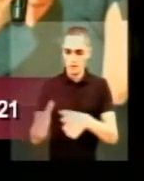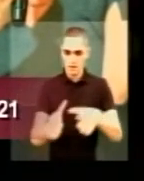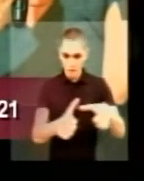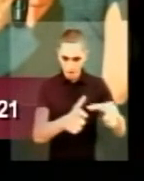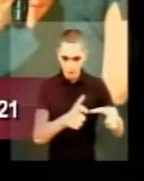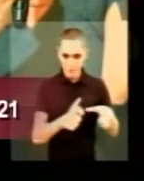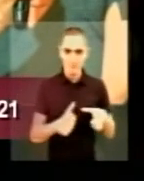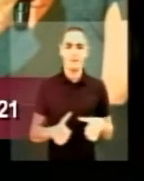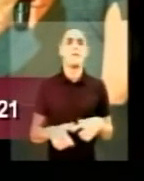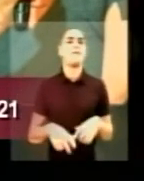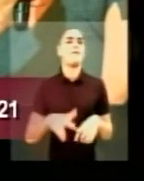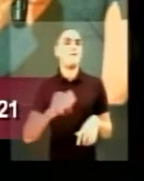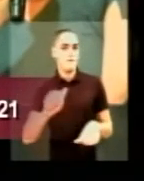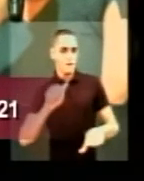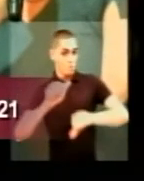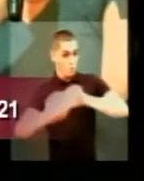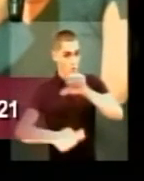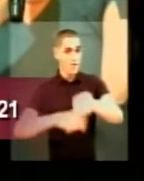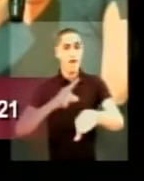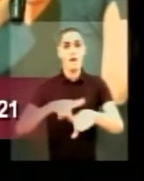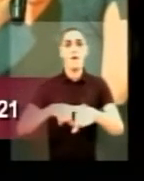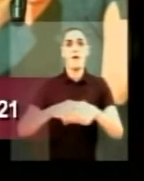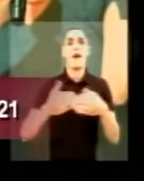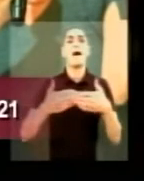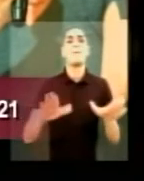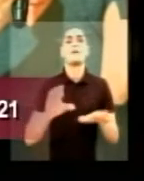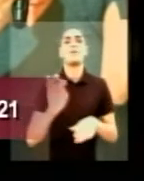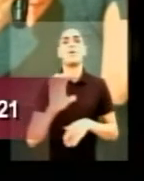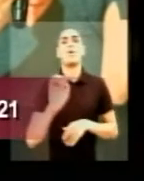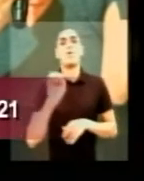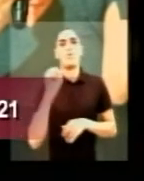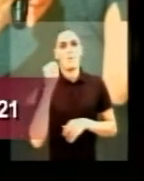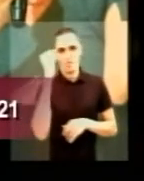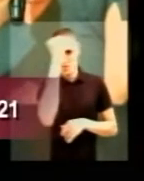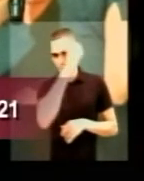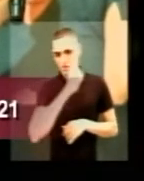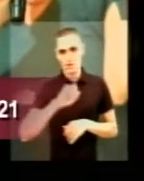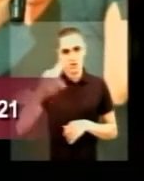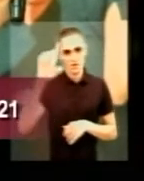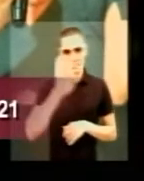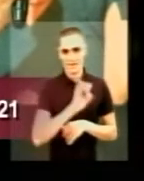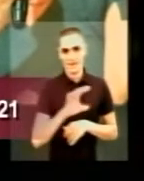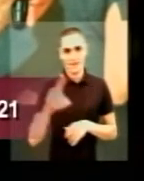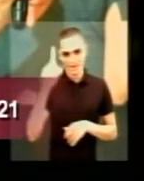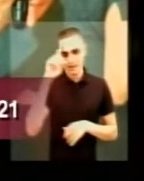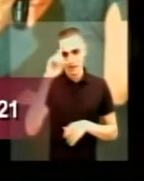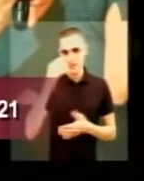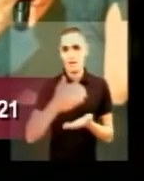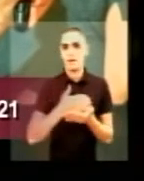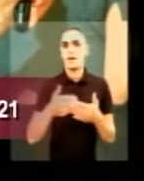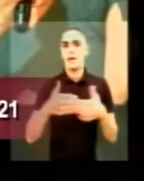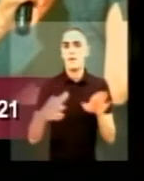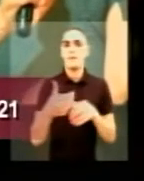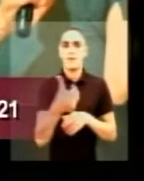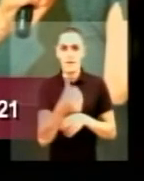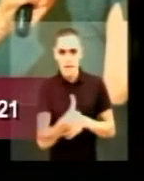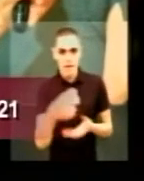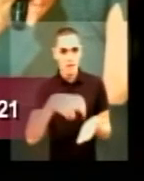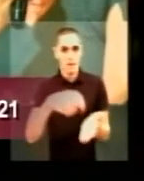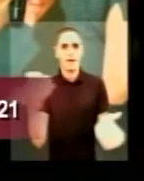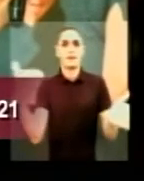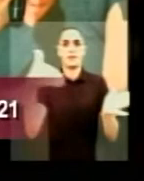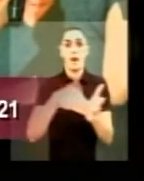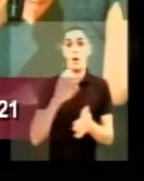por 8 horas diárias. E eles terão que funcionar entre 6 da manhã até, no máximo, as 8 horas da noite.